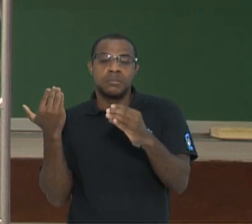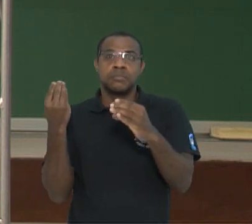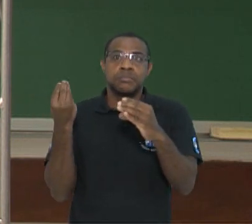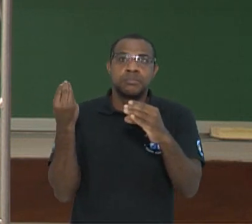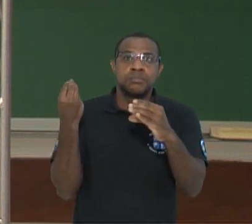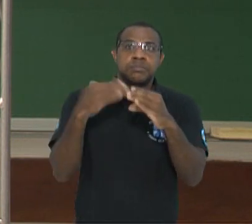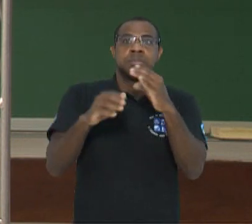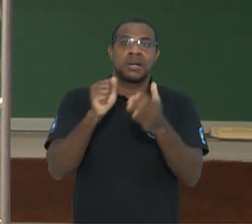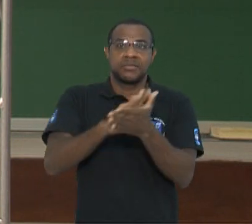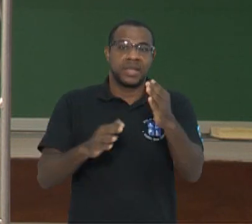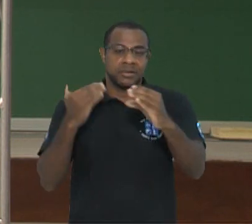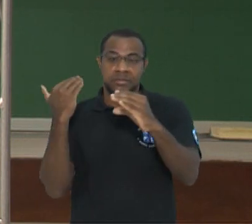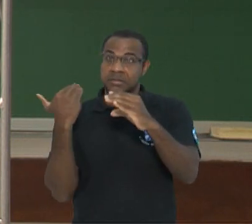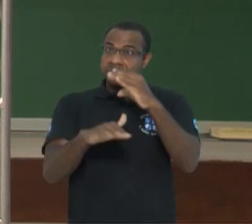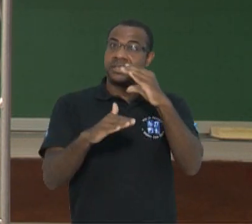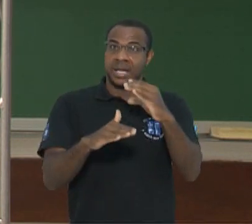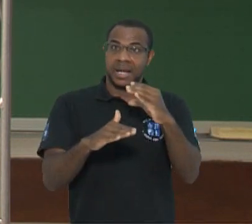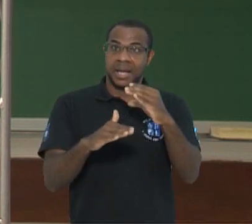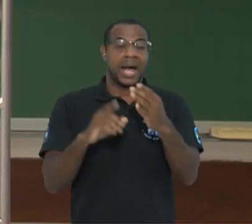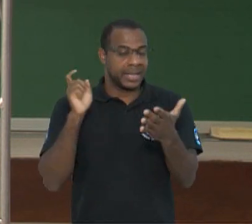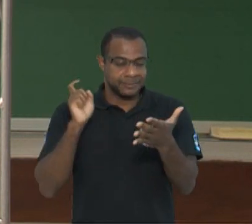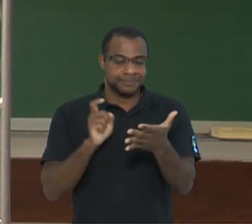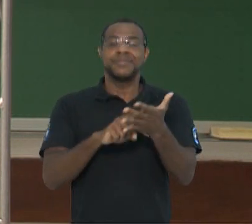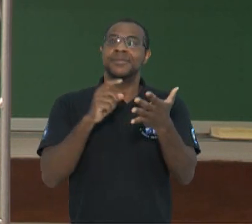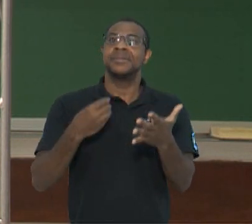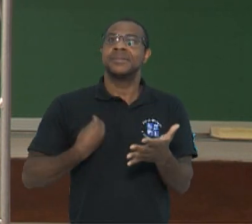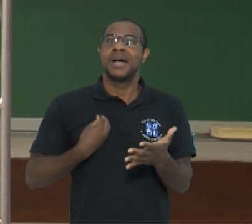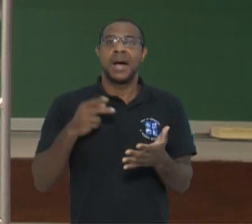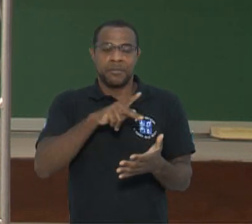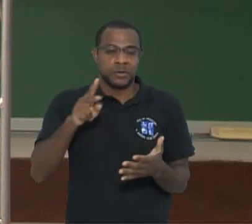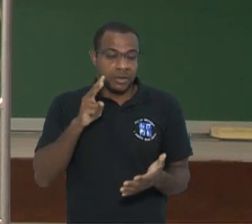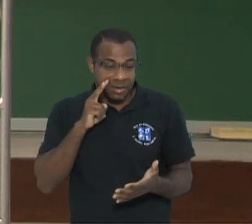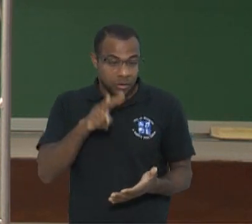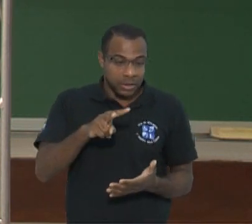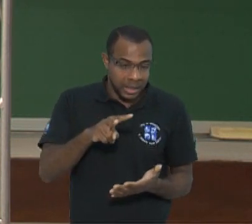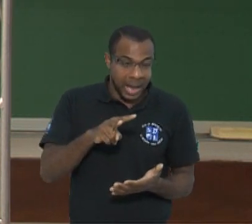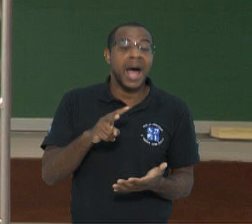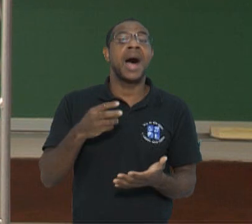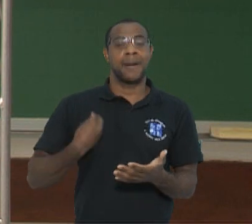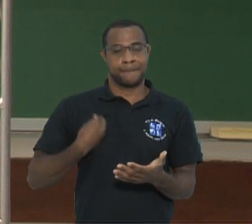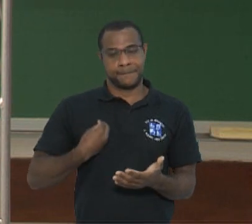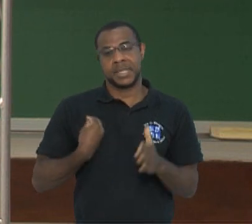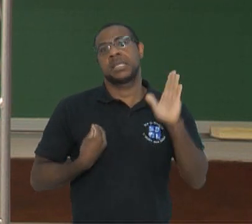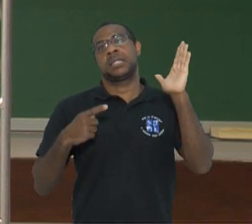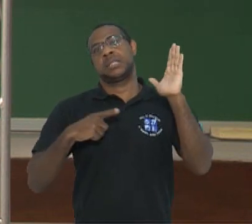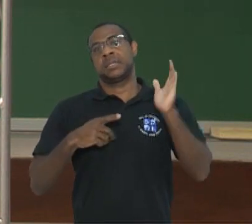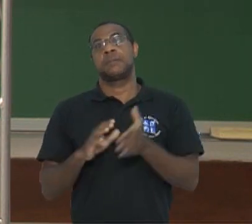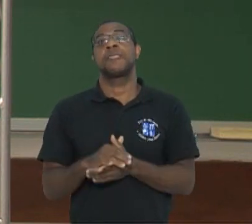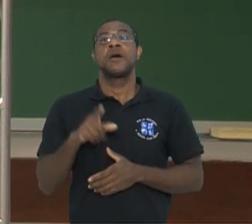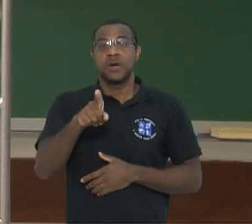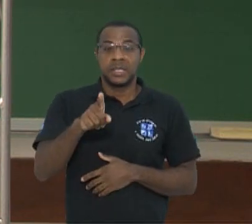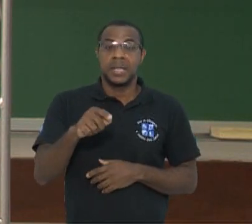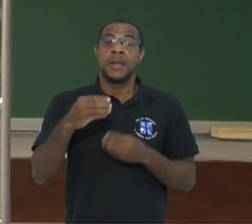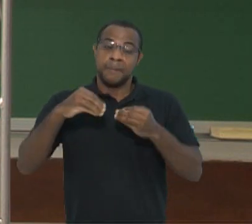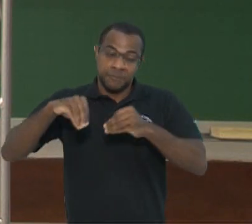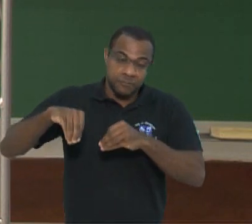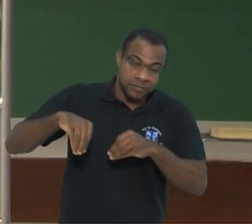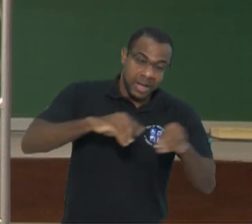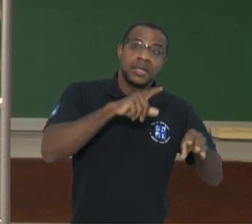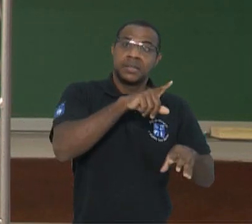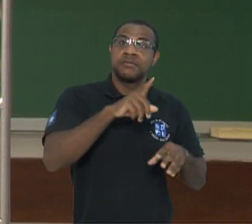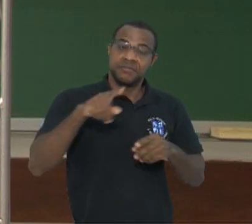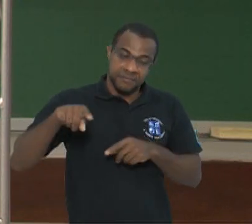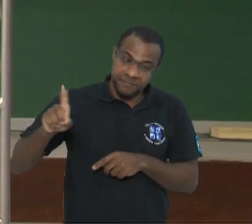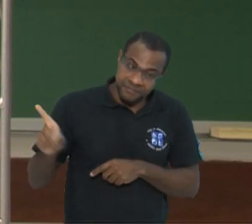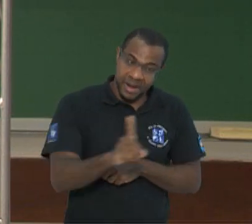escola está fazendo esse acompanhamento da presença também, aí pegando os kits impressos e devolvendo na escola.